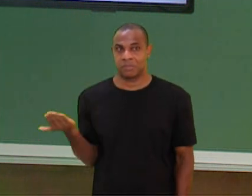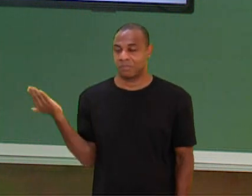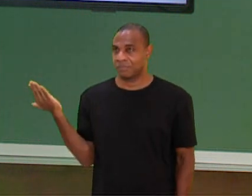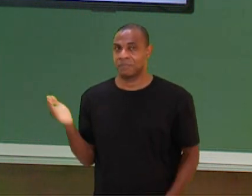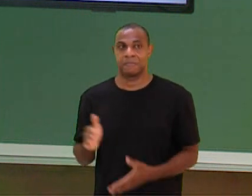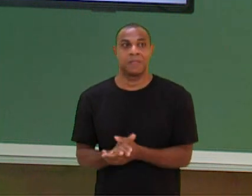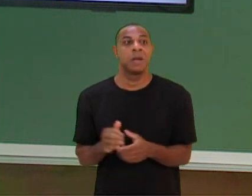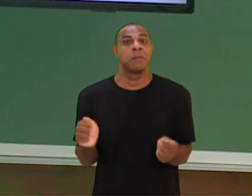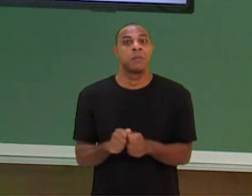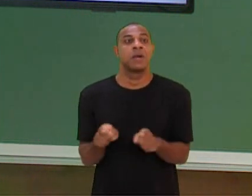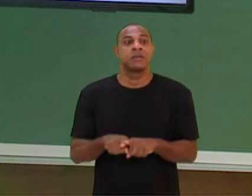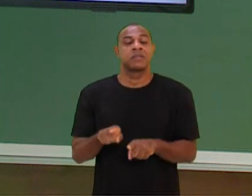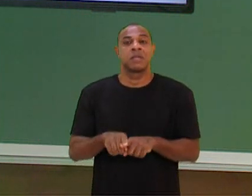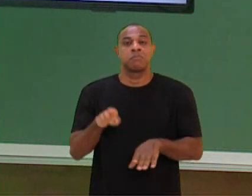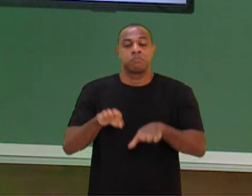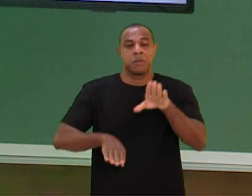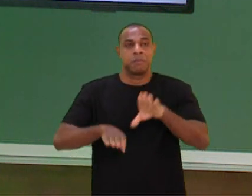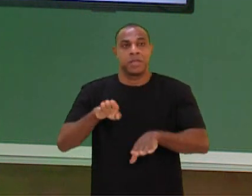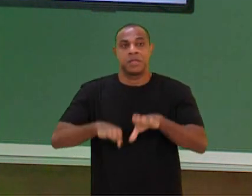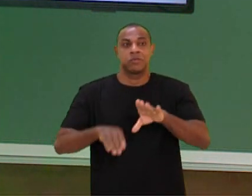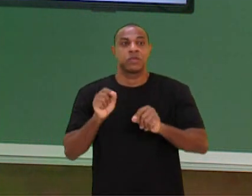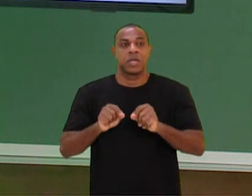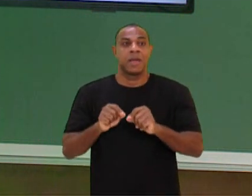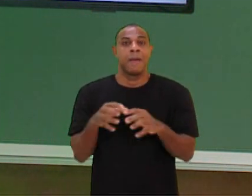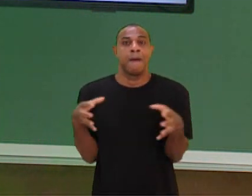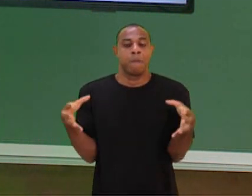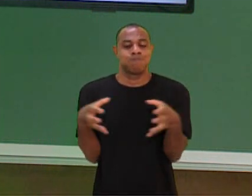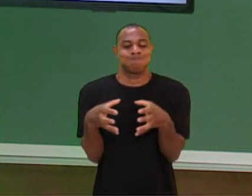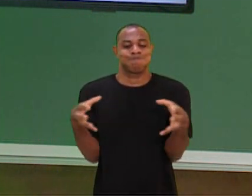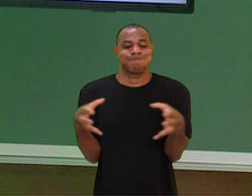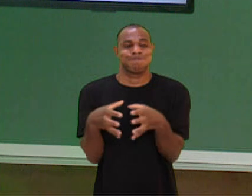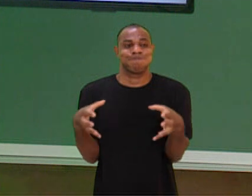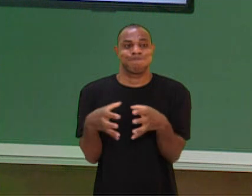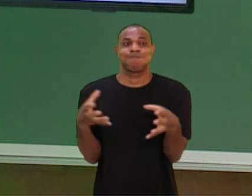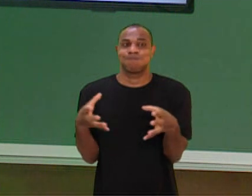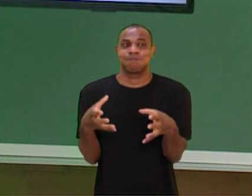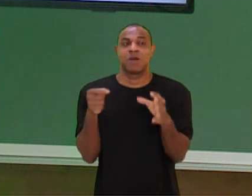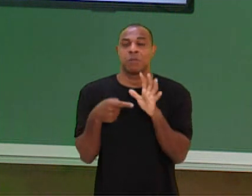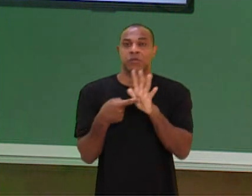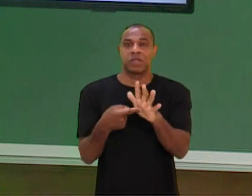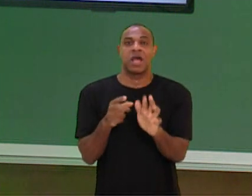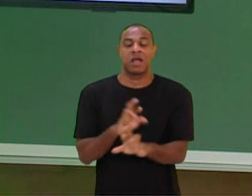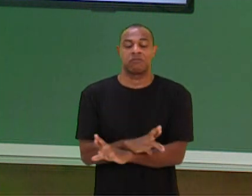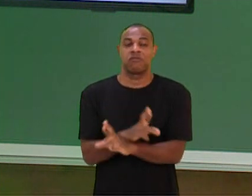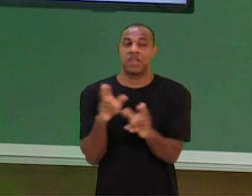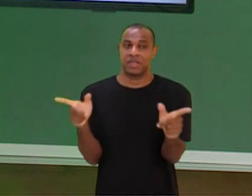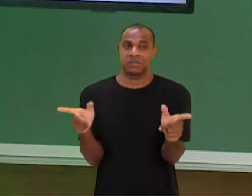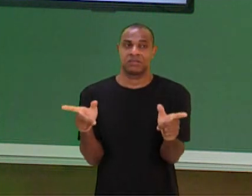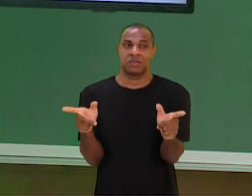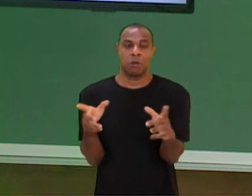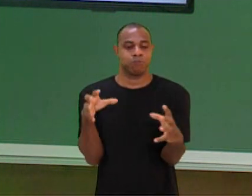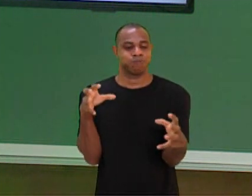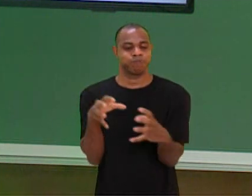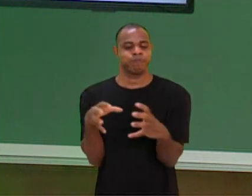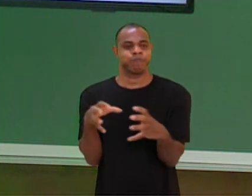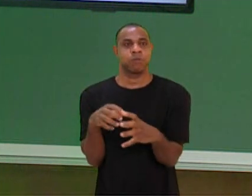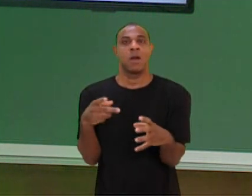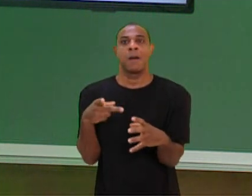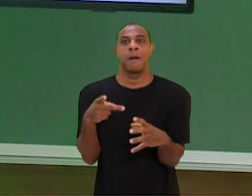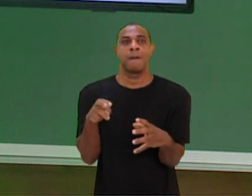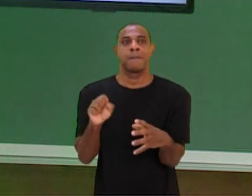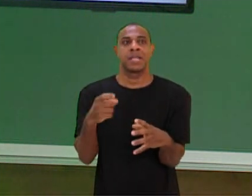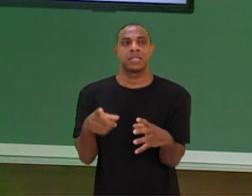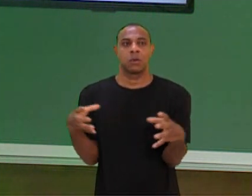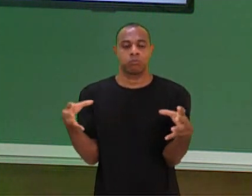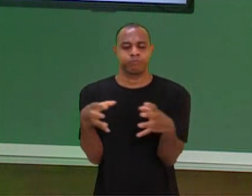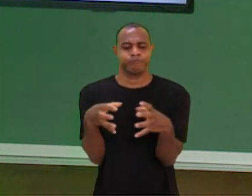de pressão, certo? Essa variação de pressão, ela vai ser a diferença, na verdade, aqui, com relação à pressão absoluta,